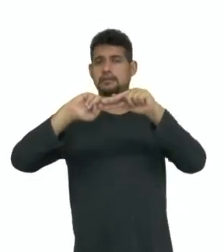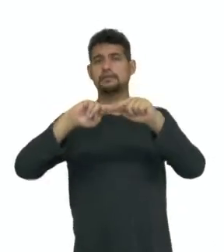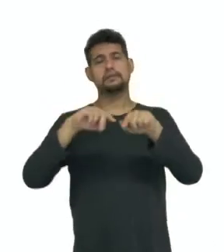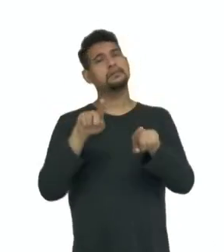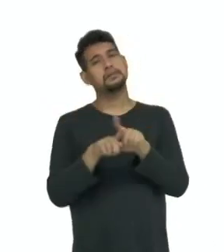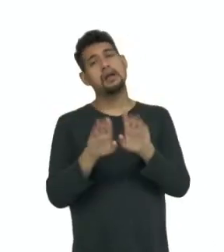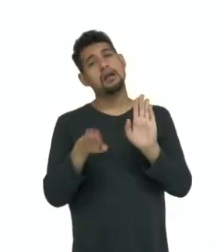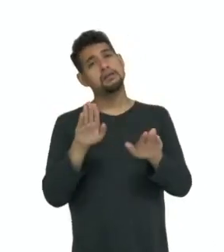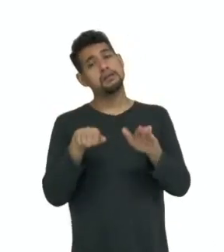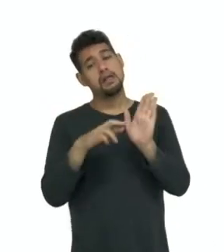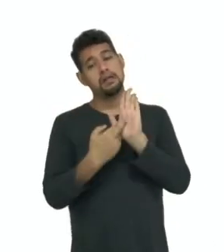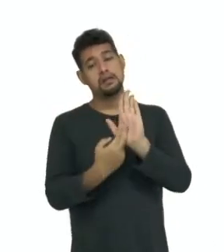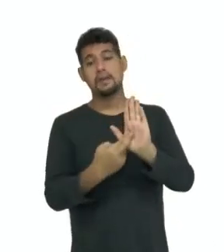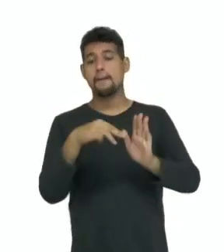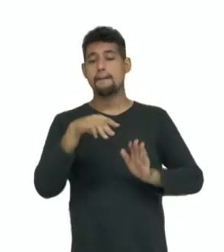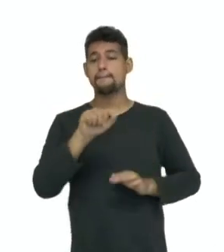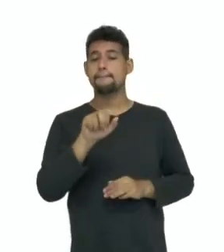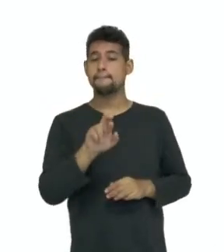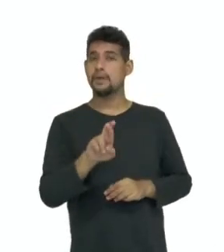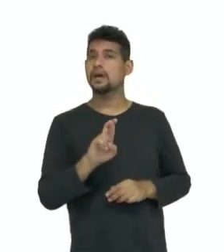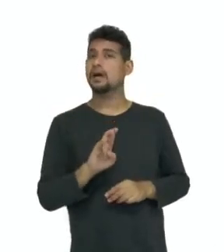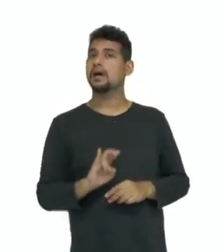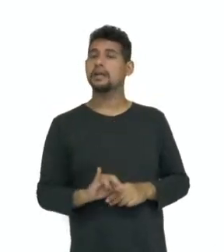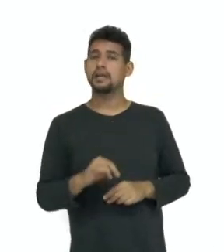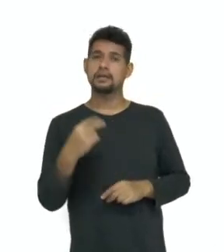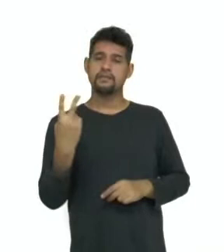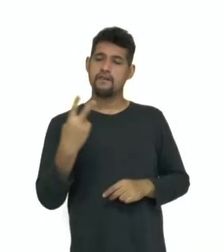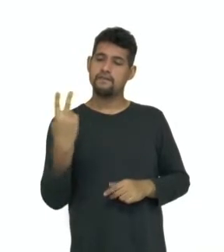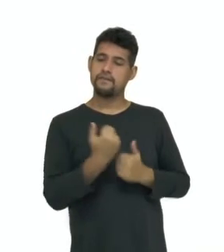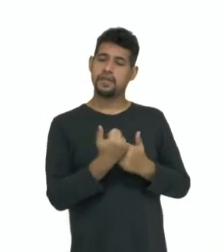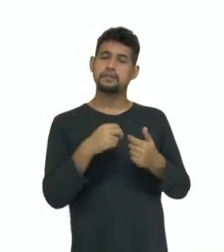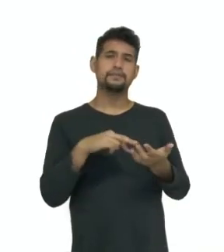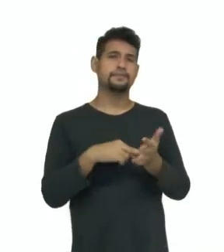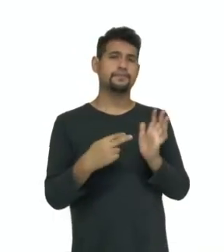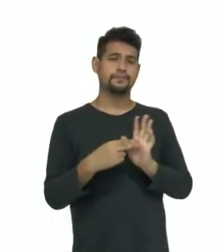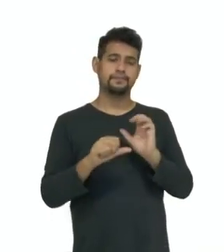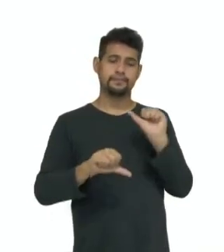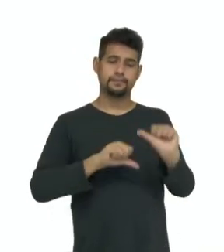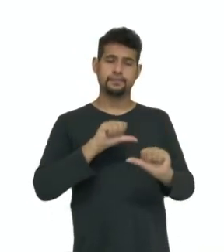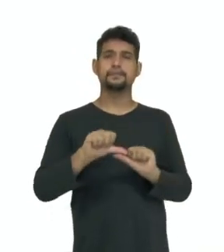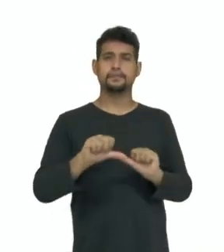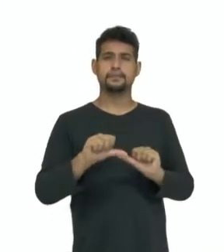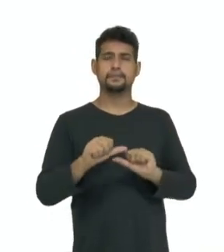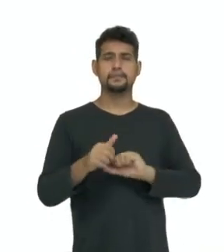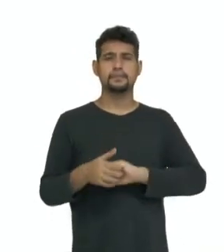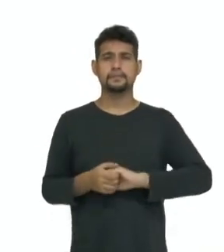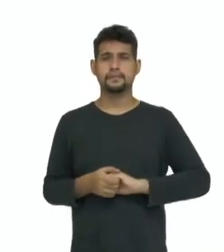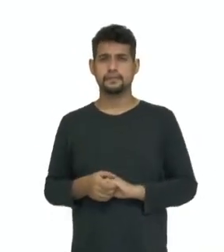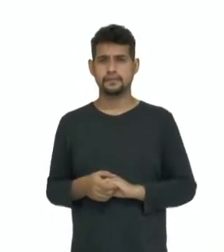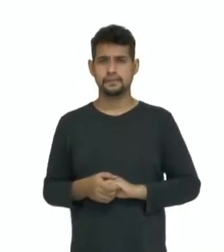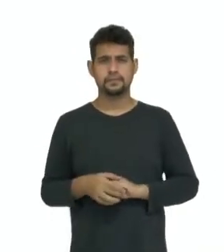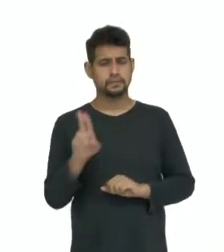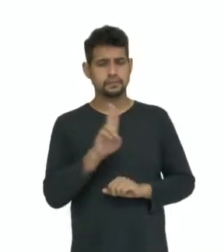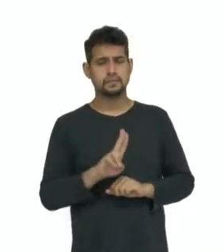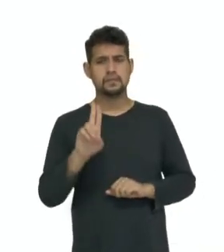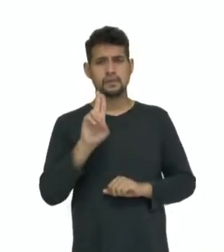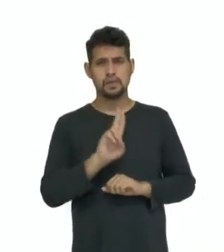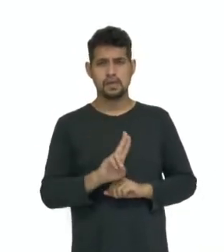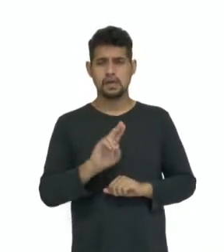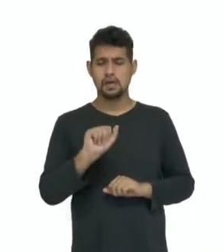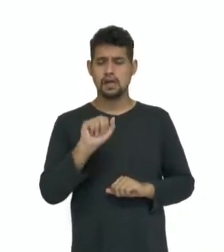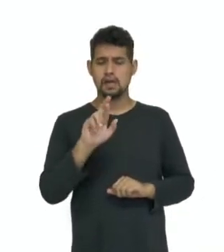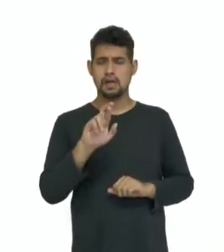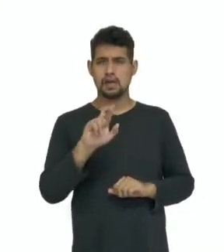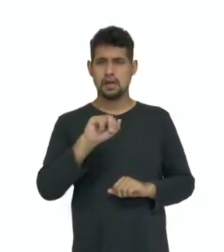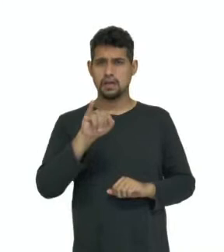a Mariana é vice, e no outro os cargos são invertidos. Usando o arranjo simples,